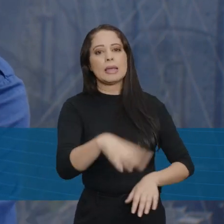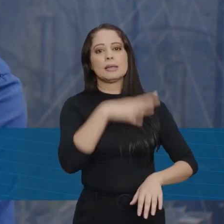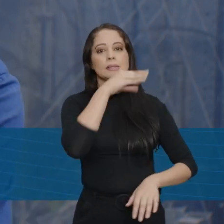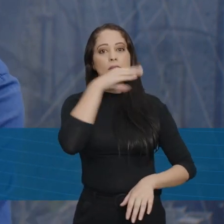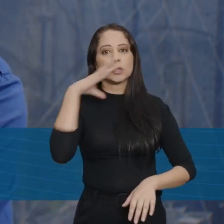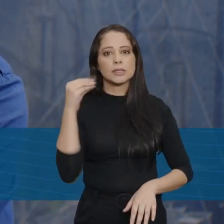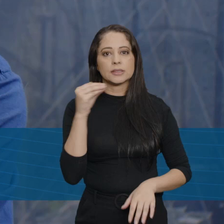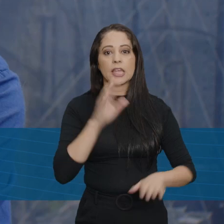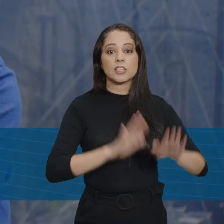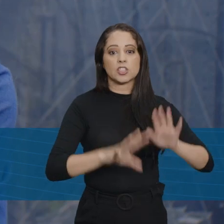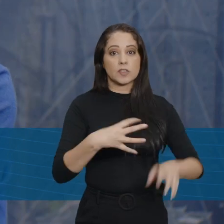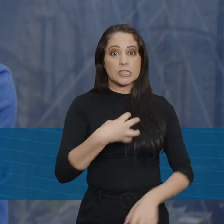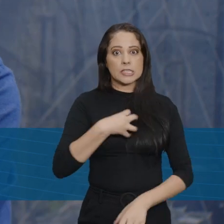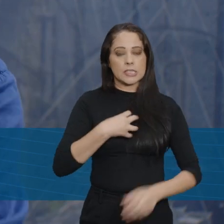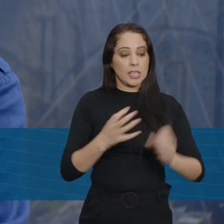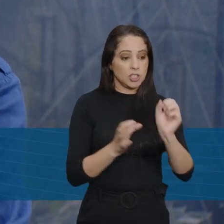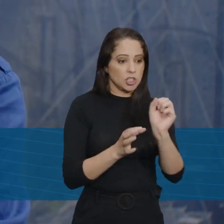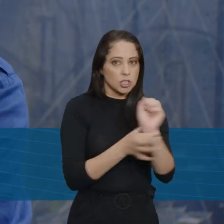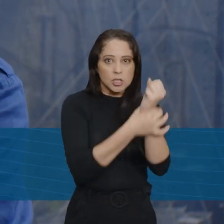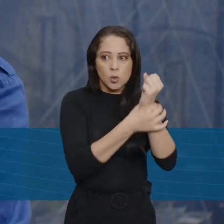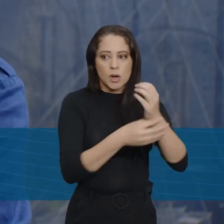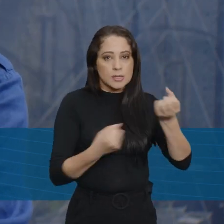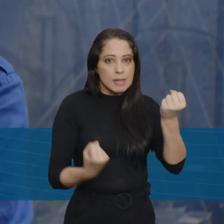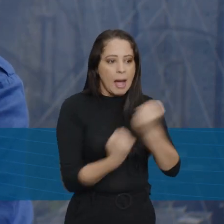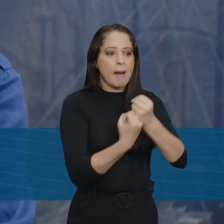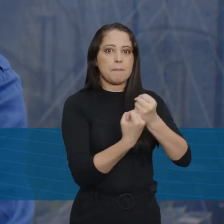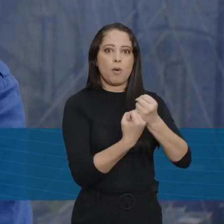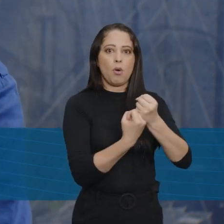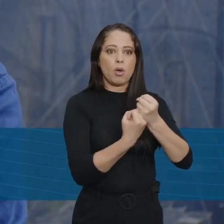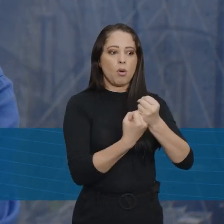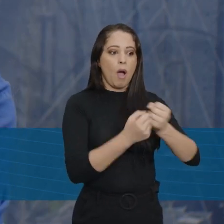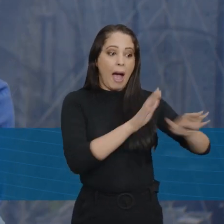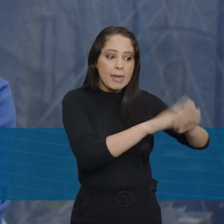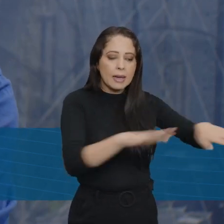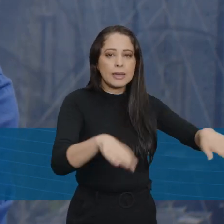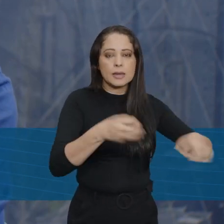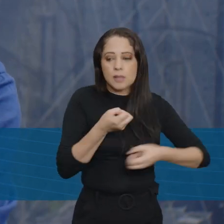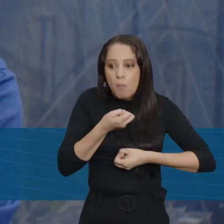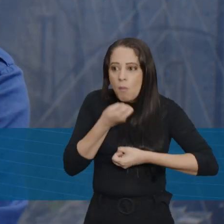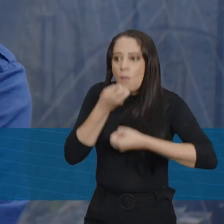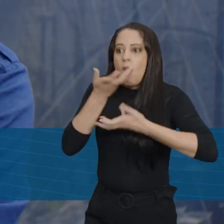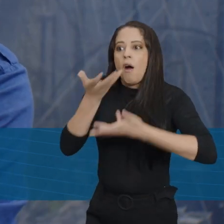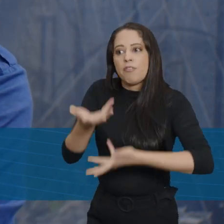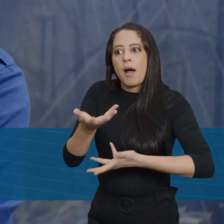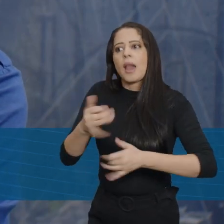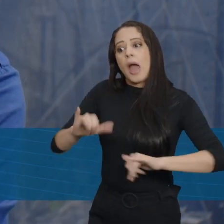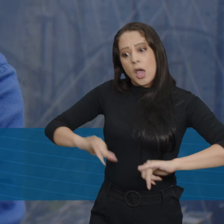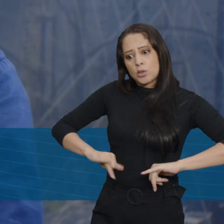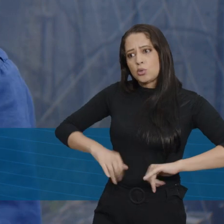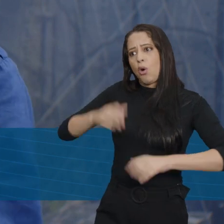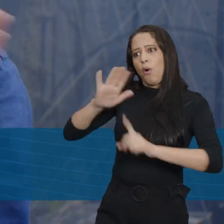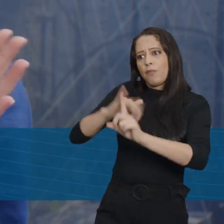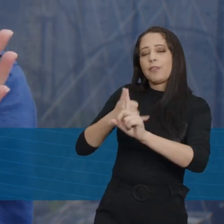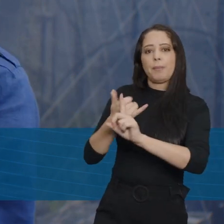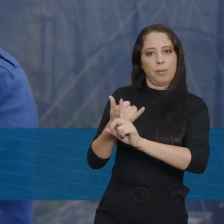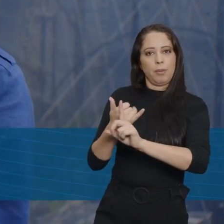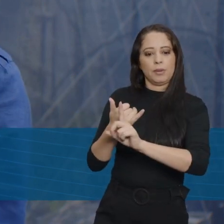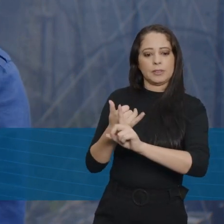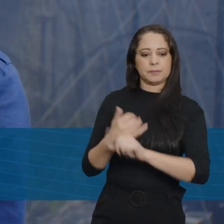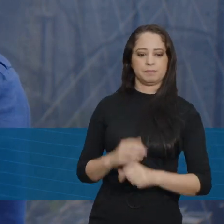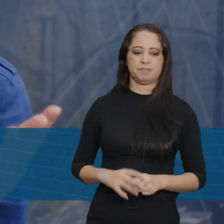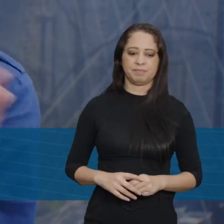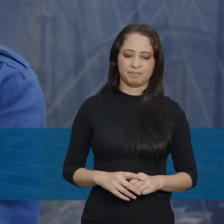dos professores, um apoio da escola para conseguir se colocar, né? Porque às vezes a gente pensa isso, como a gente falou